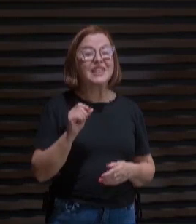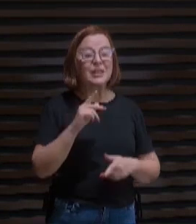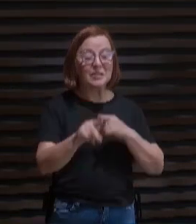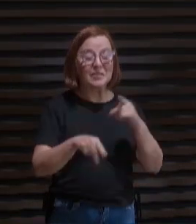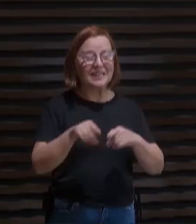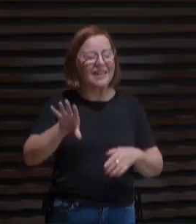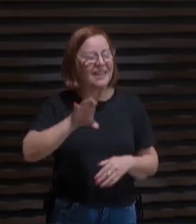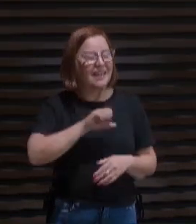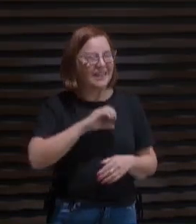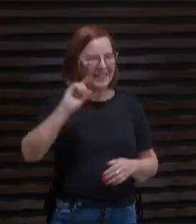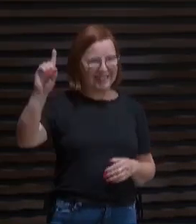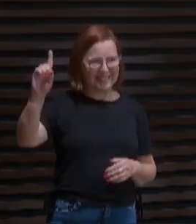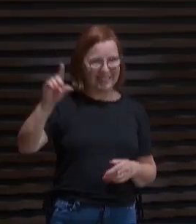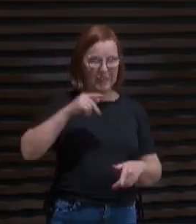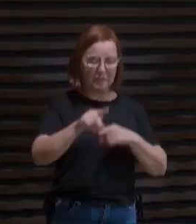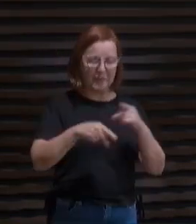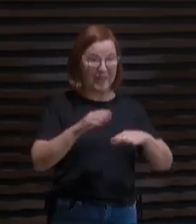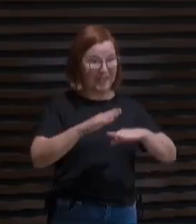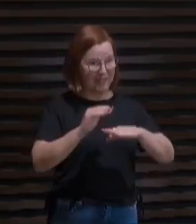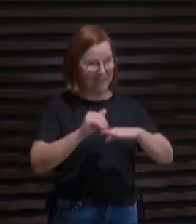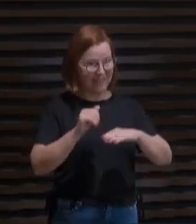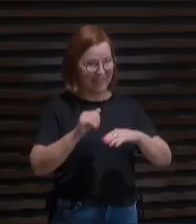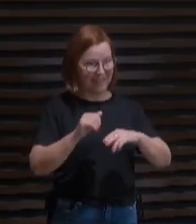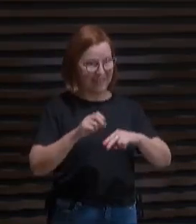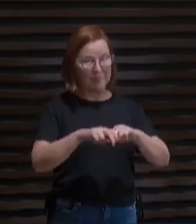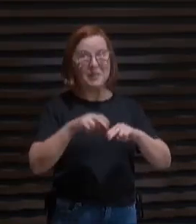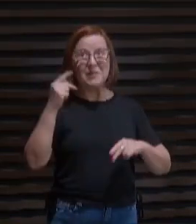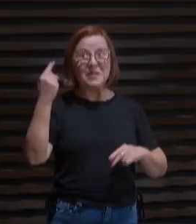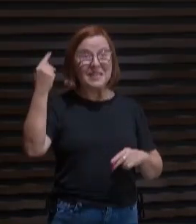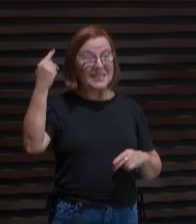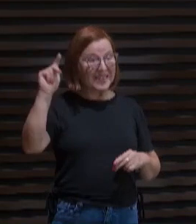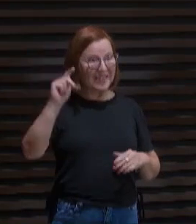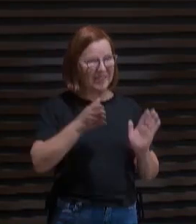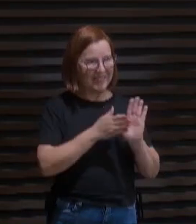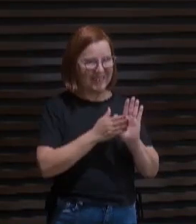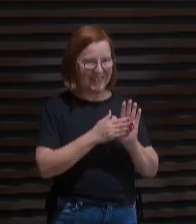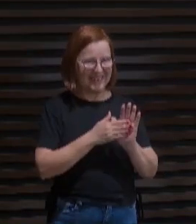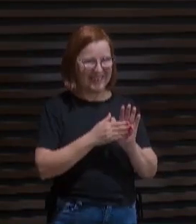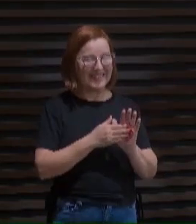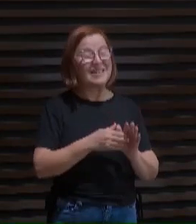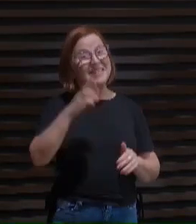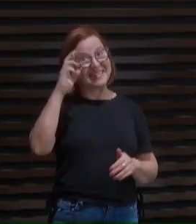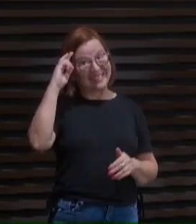Daqueles que amam a Deus, daqueles que foram chamados segundo o seu propósito. Ô Senhor,